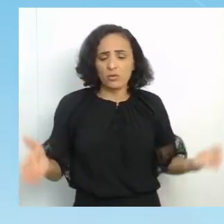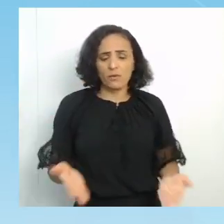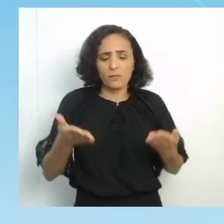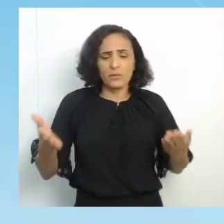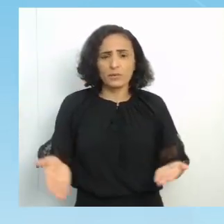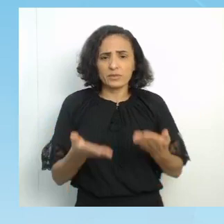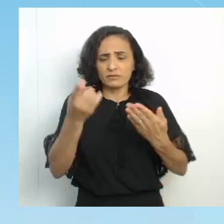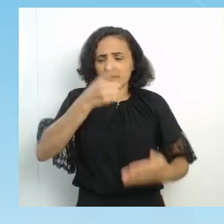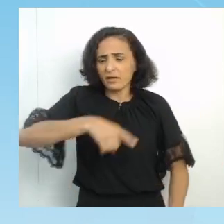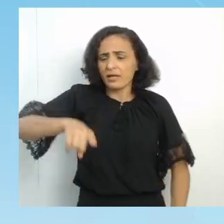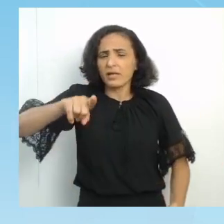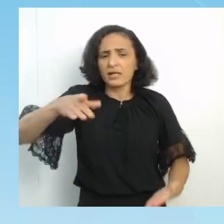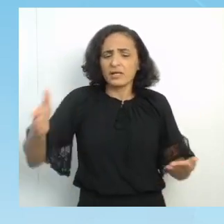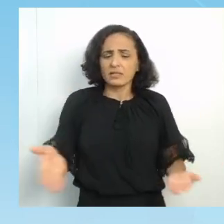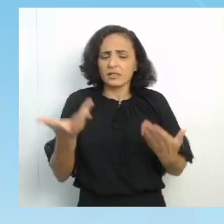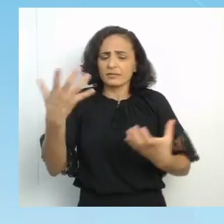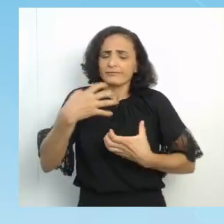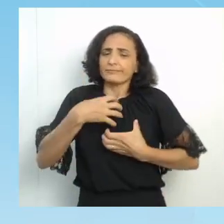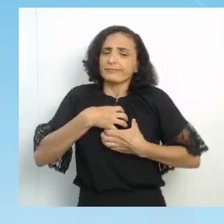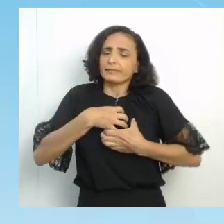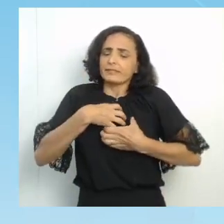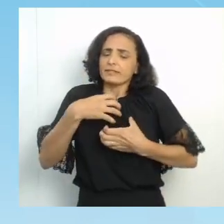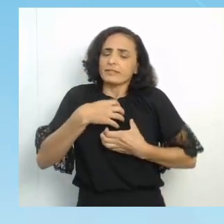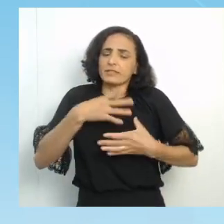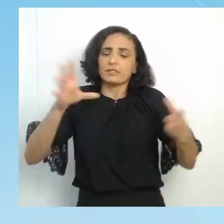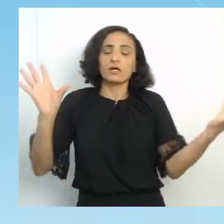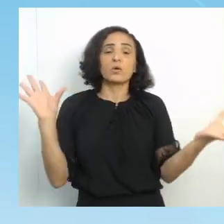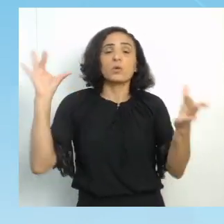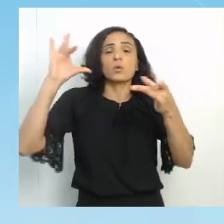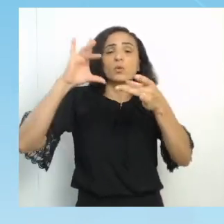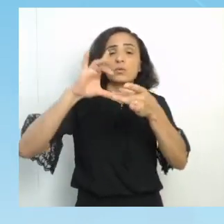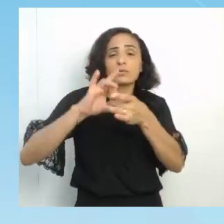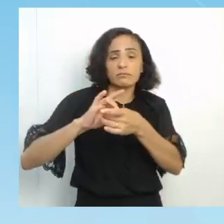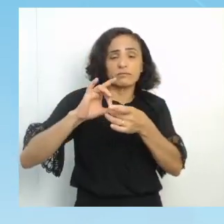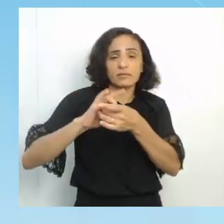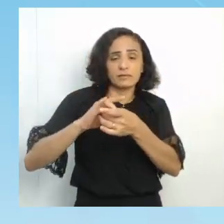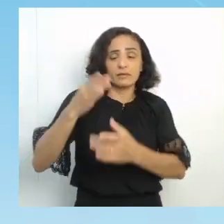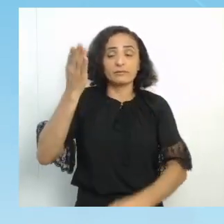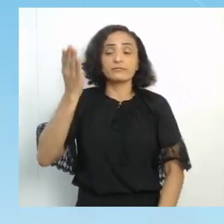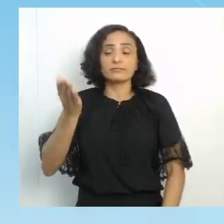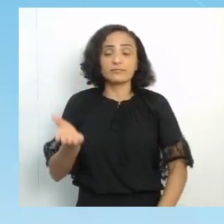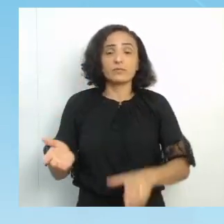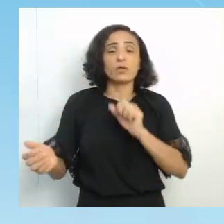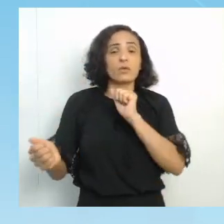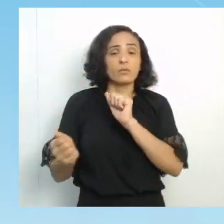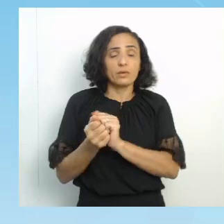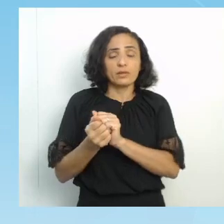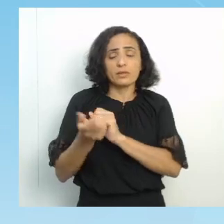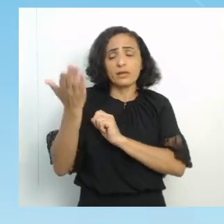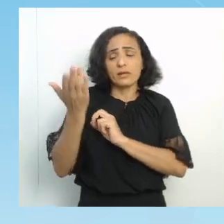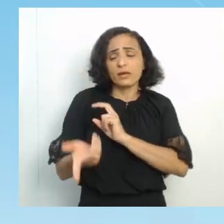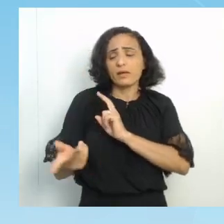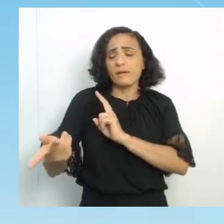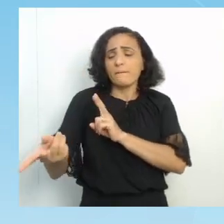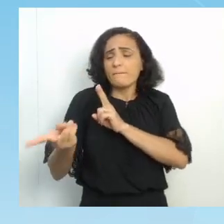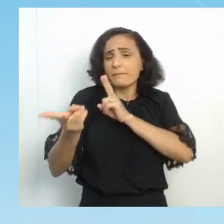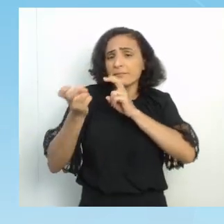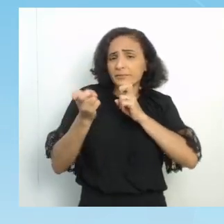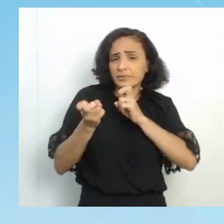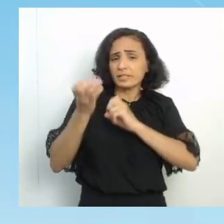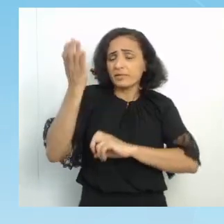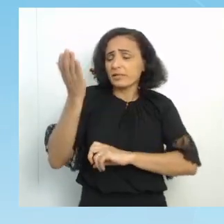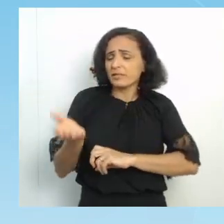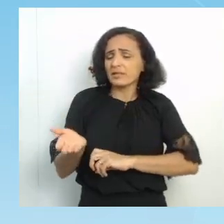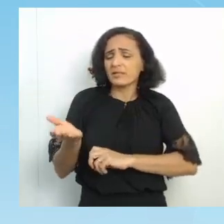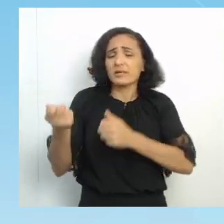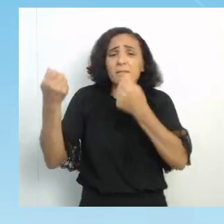pessoa que se encontra dentro desse diagnóstico, ela possa perceber que ela